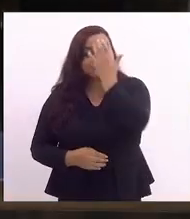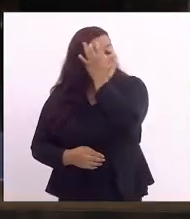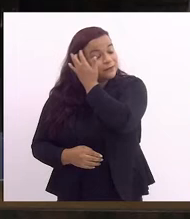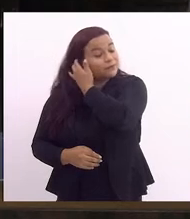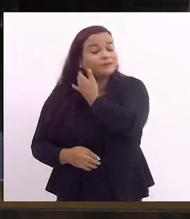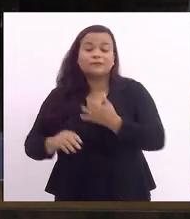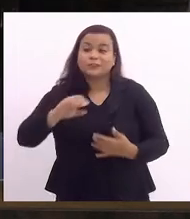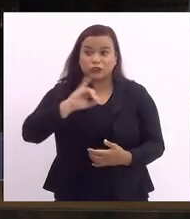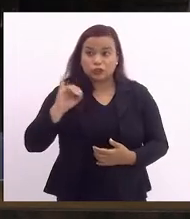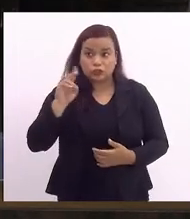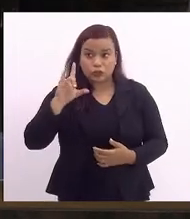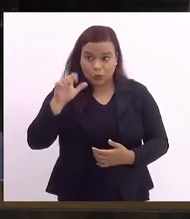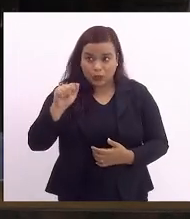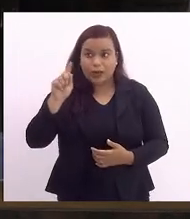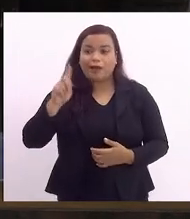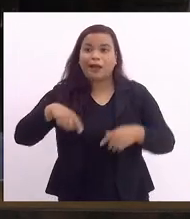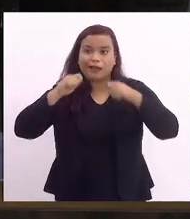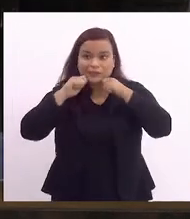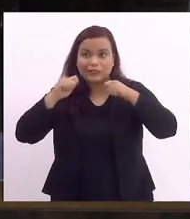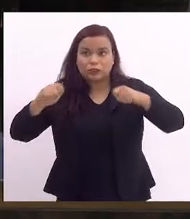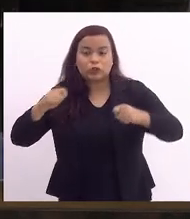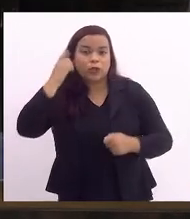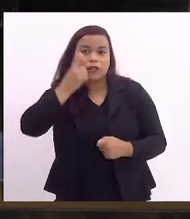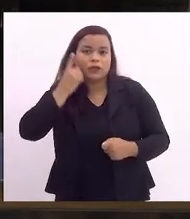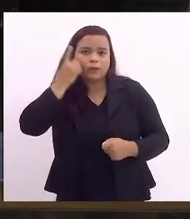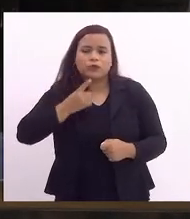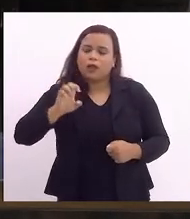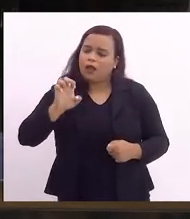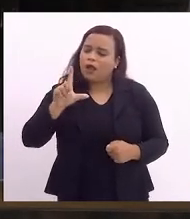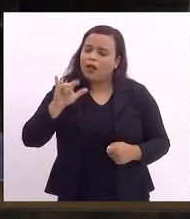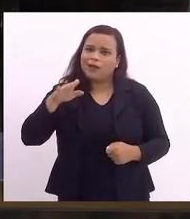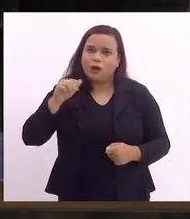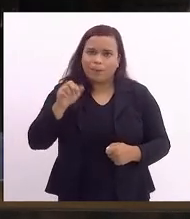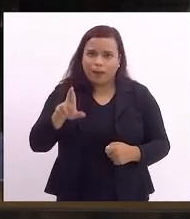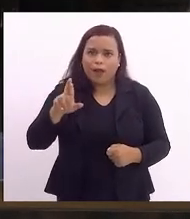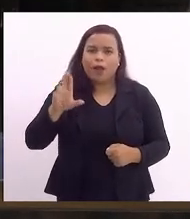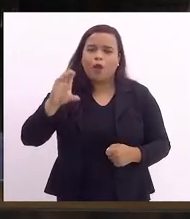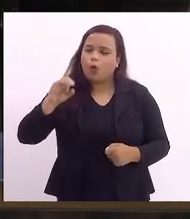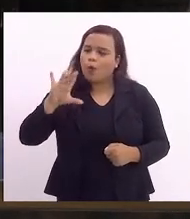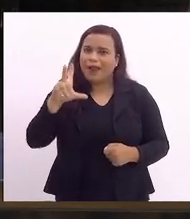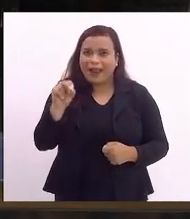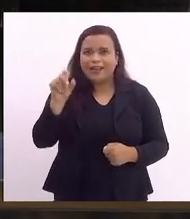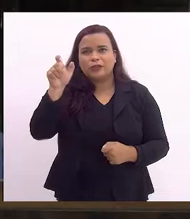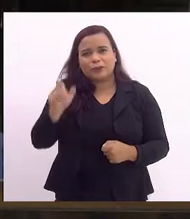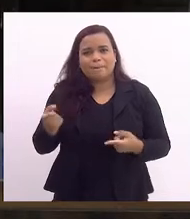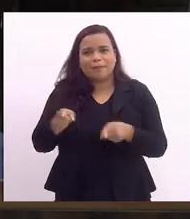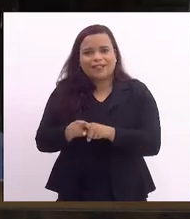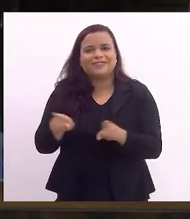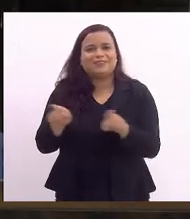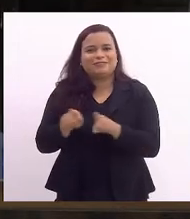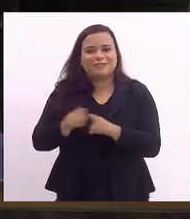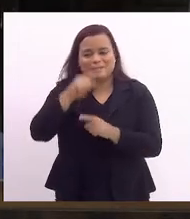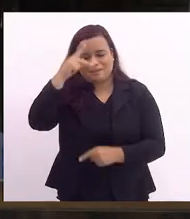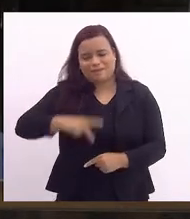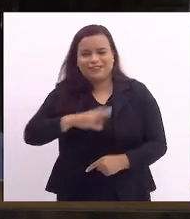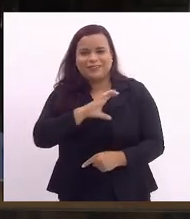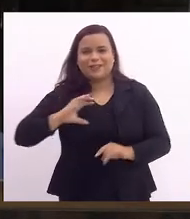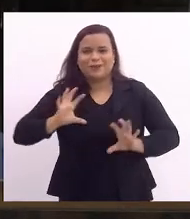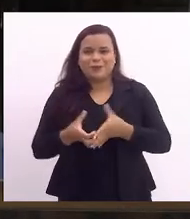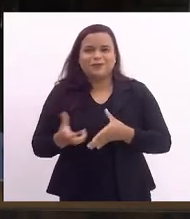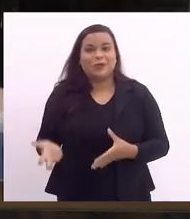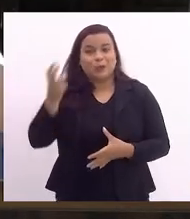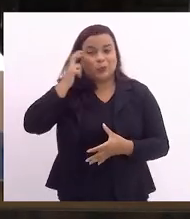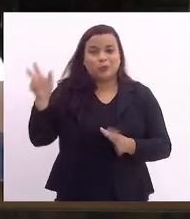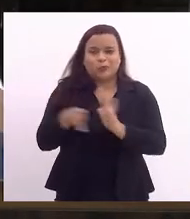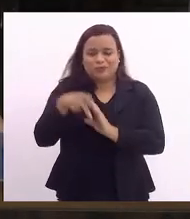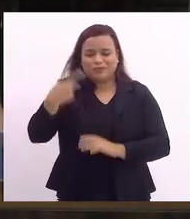E Júlia, que é assessora do deputado Eliomar Coelho, também um grande parceiro e presidente da Comissão de Cultura